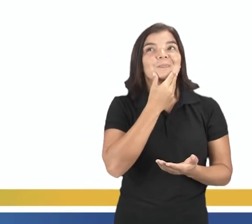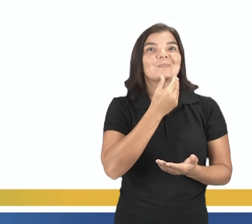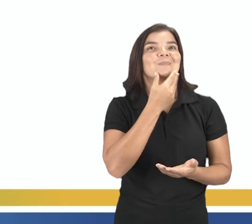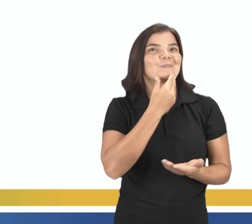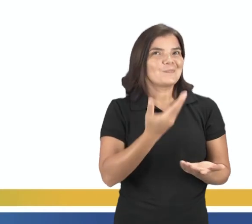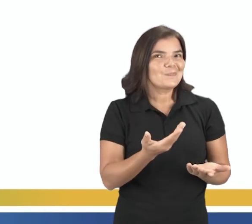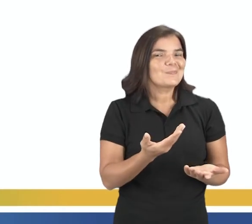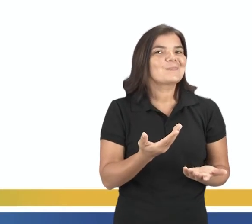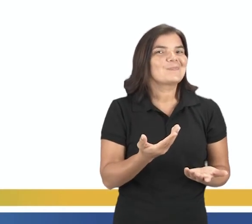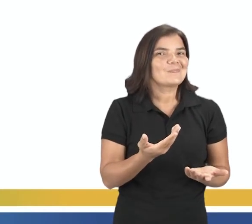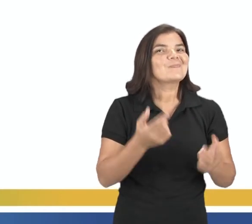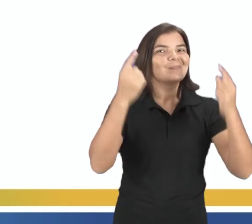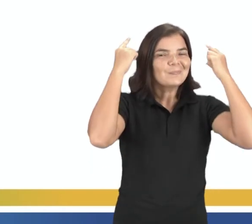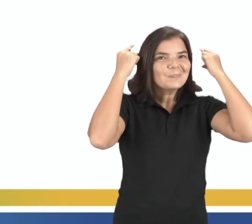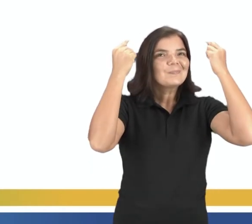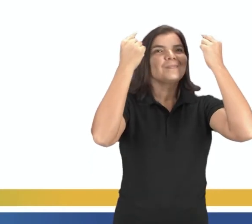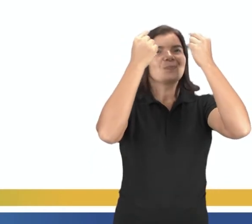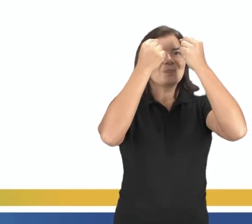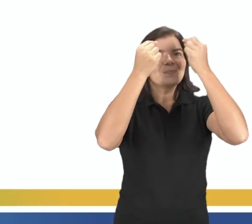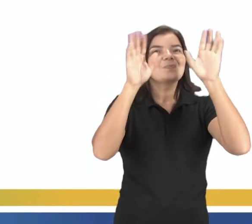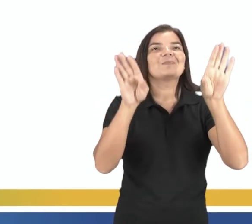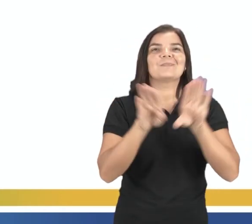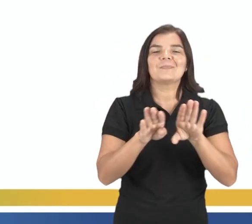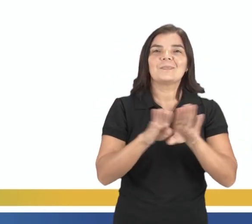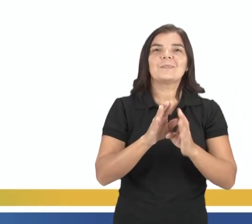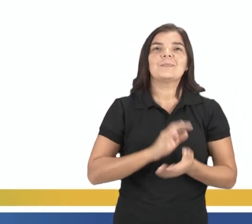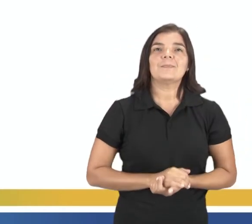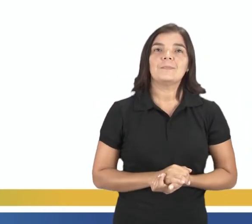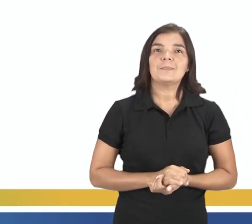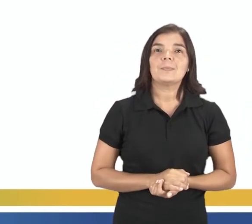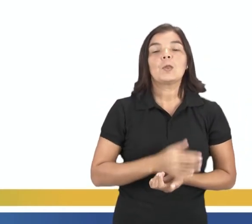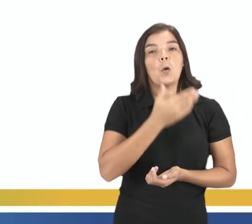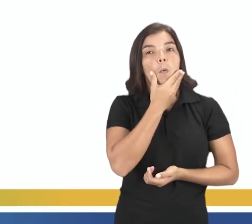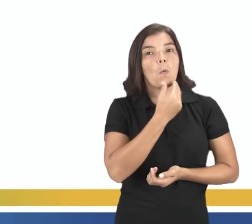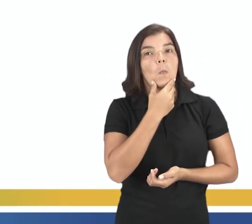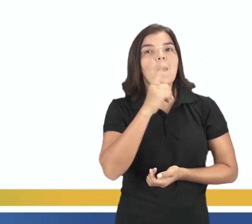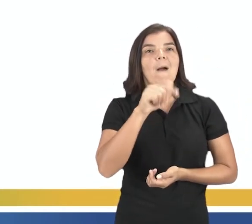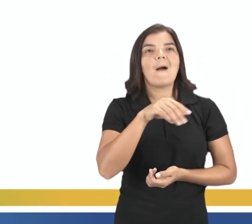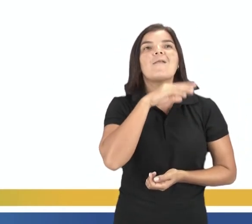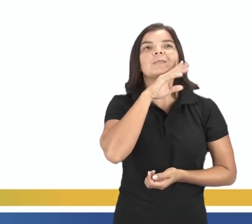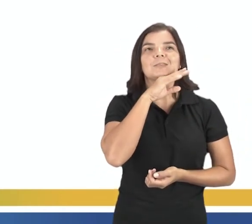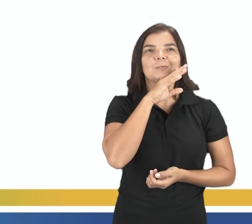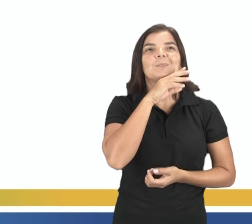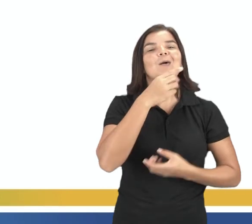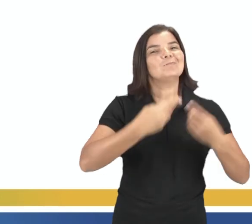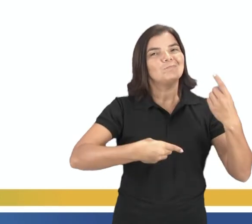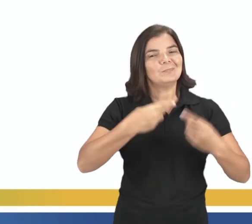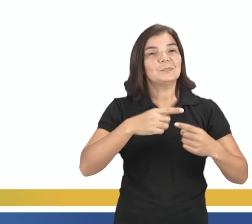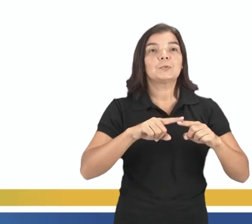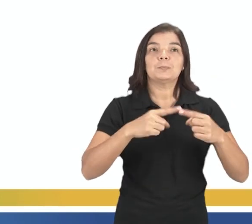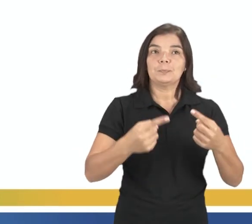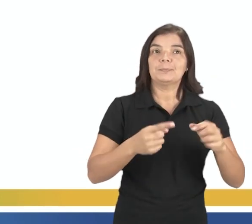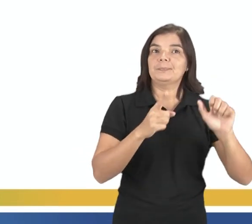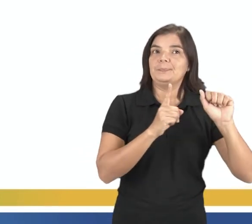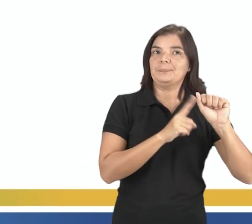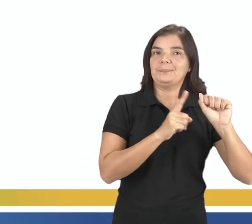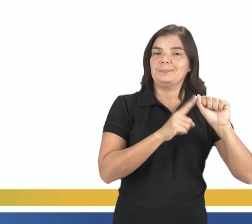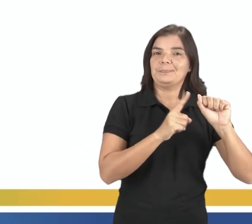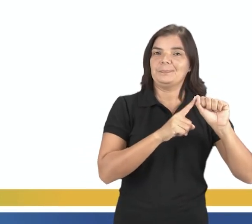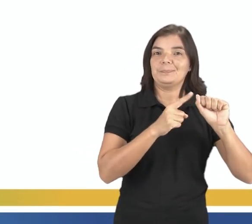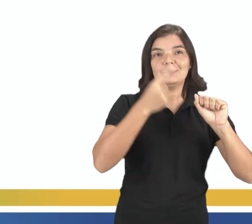é? Falar grego, né? Anthropozoon politikon. Segundo ele, o homem é esse animal político,